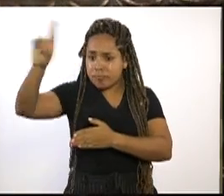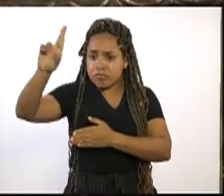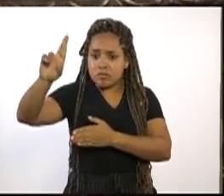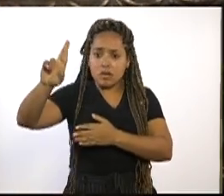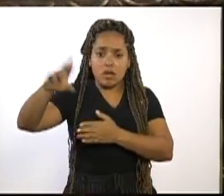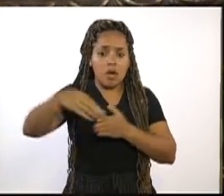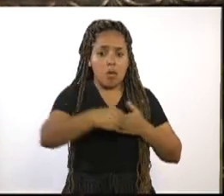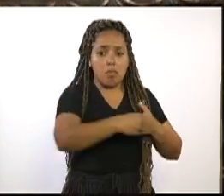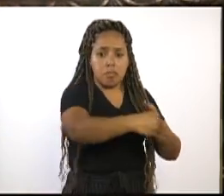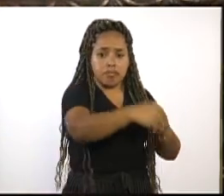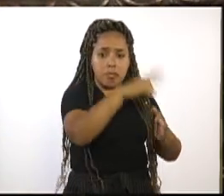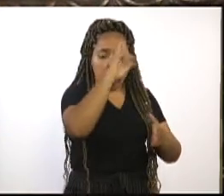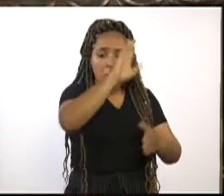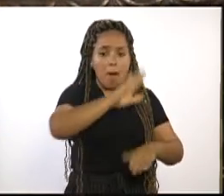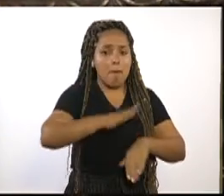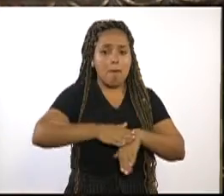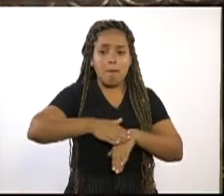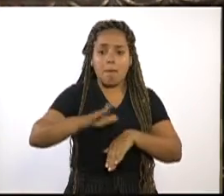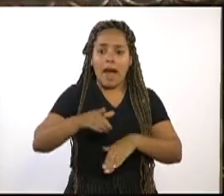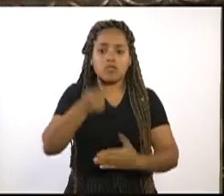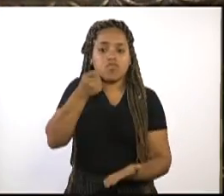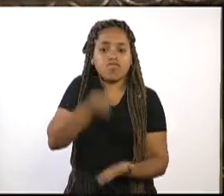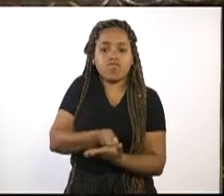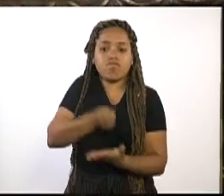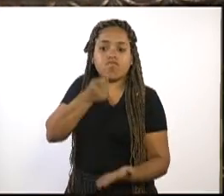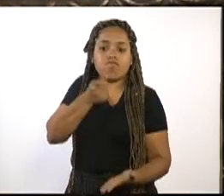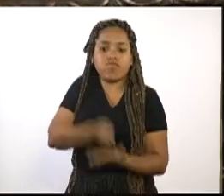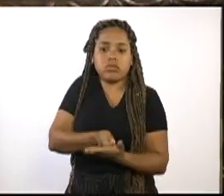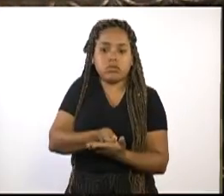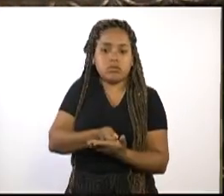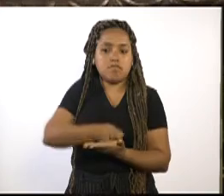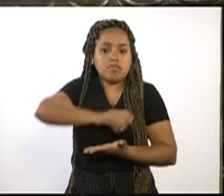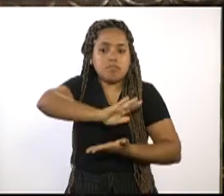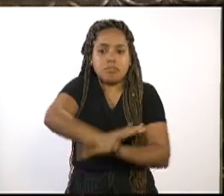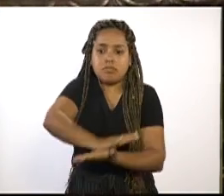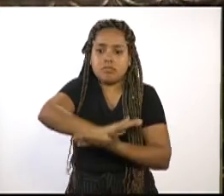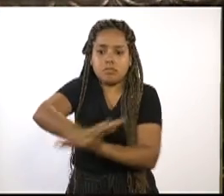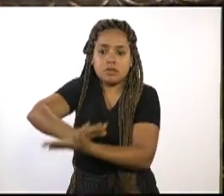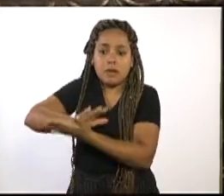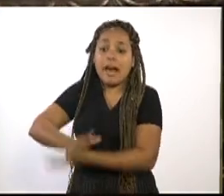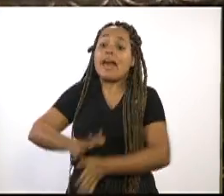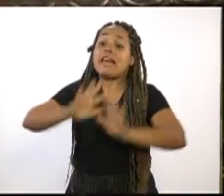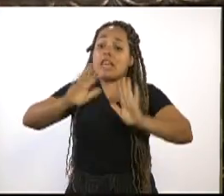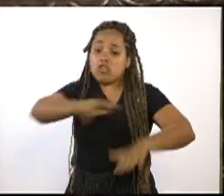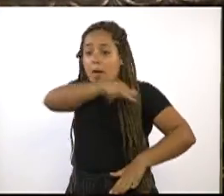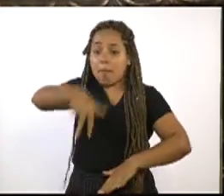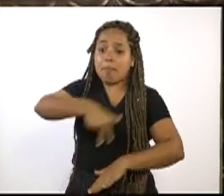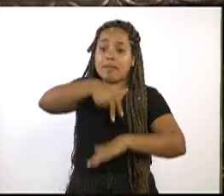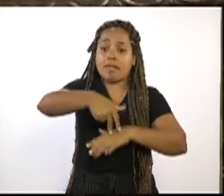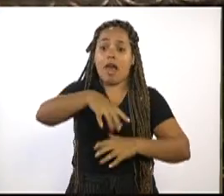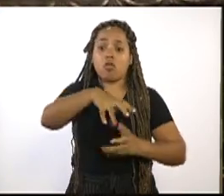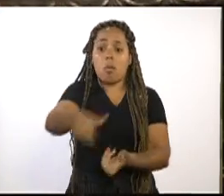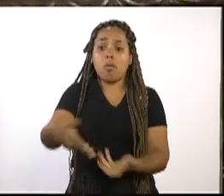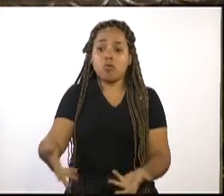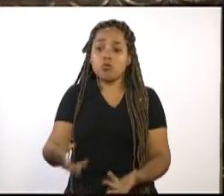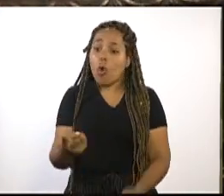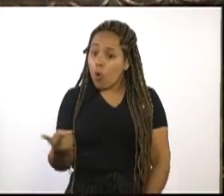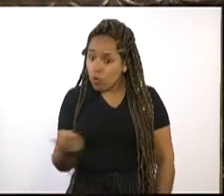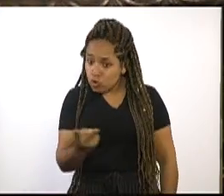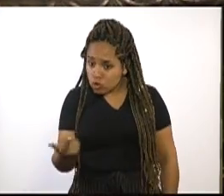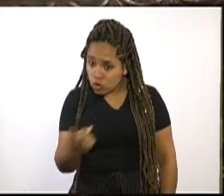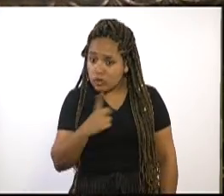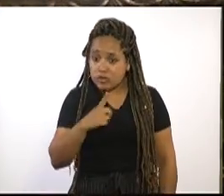totalitários que já pisaram na face da terra. Todos eles foram